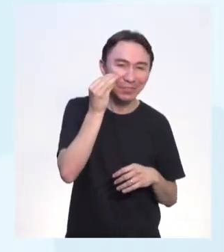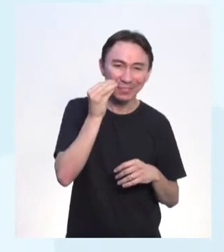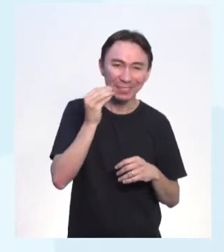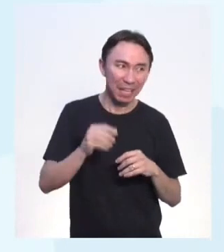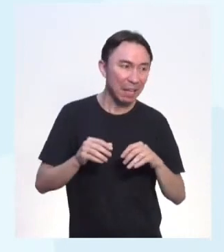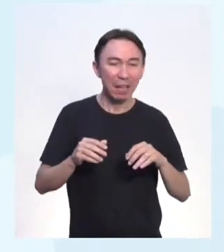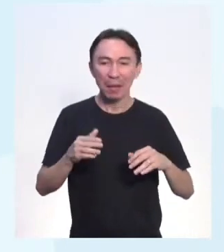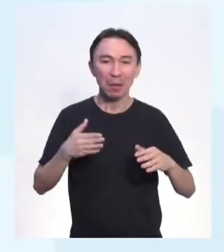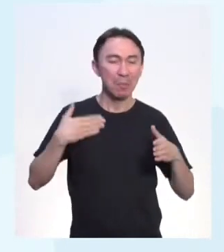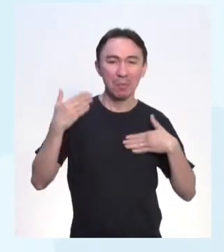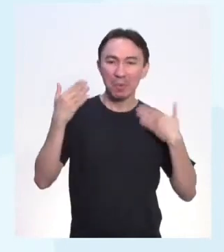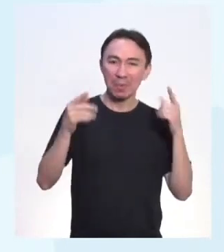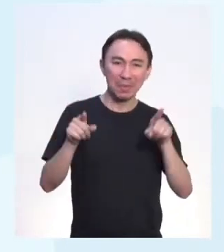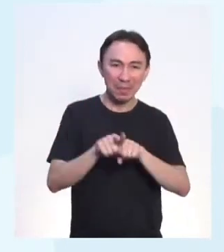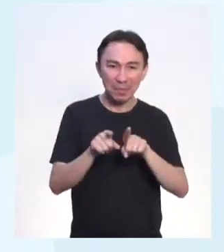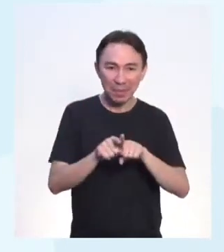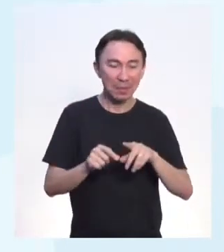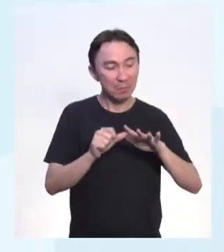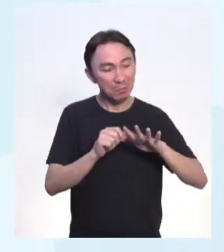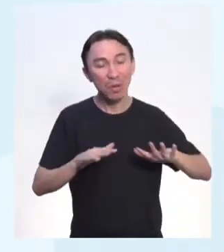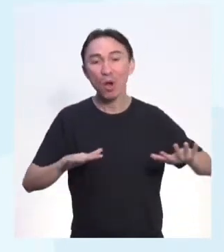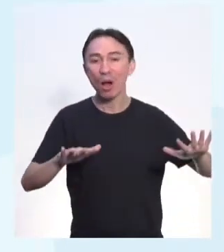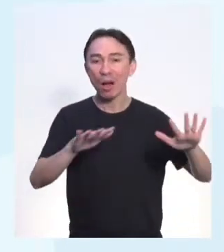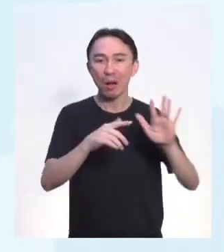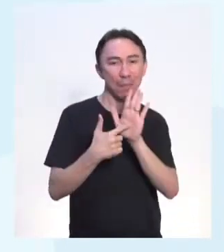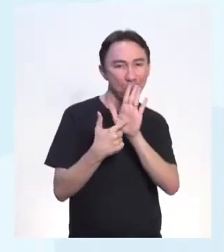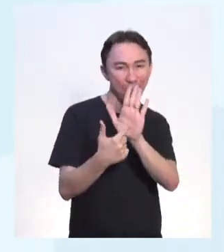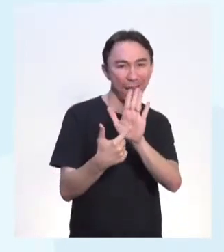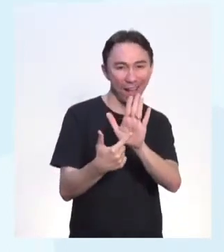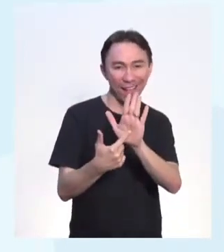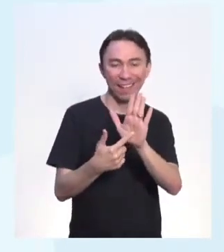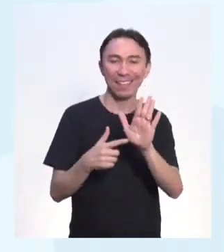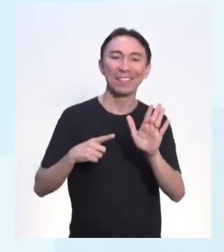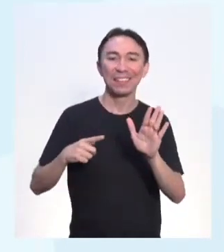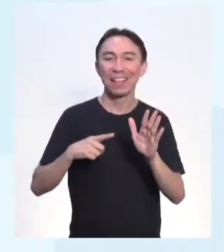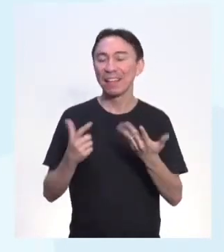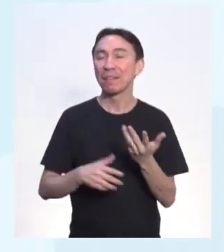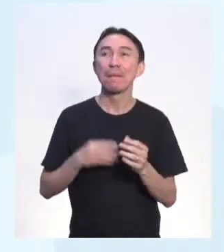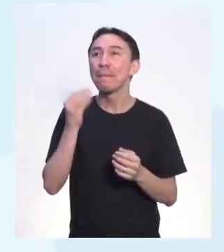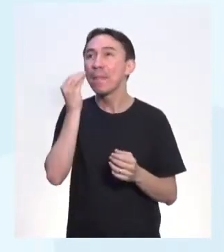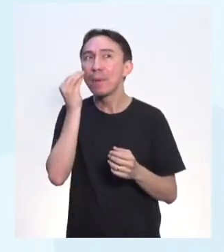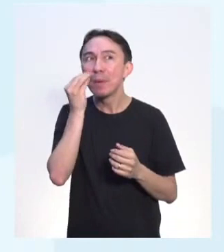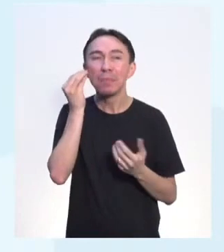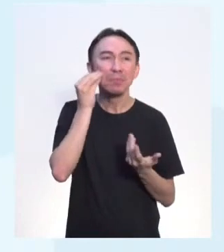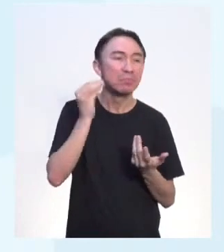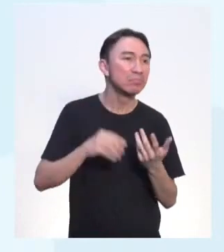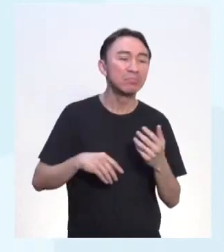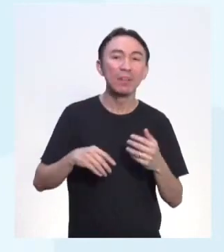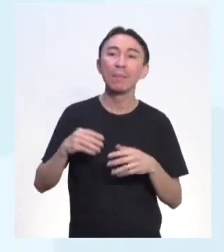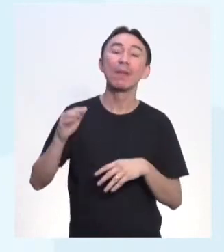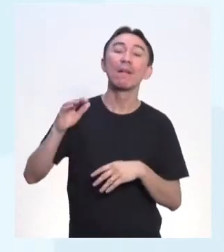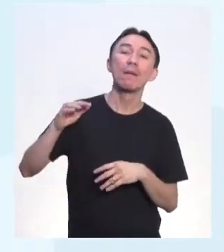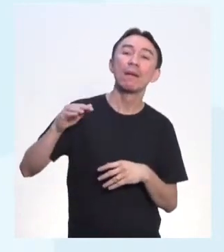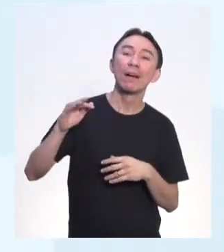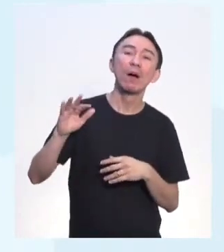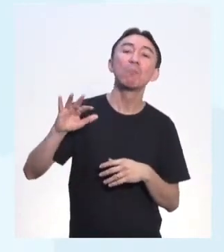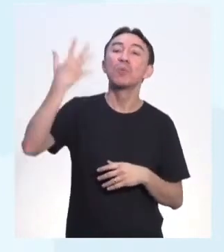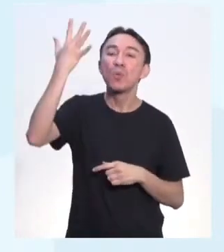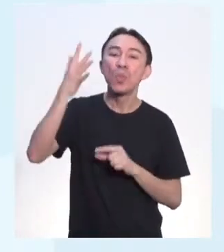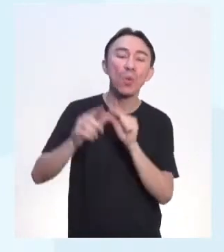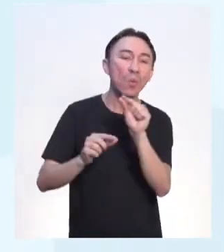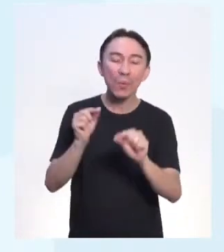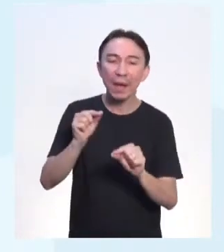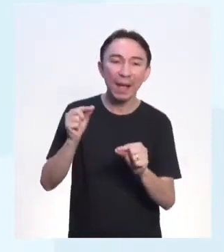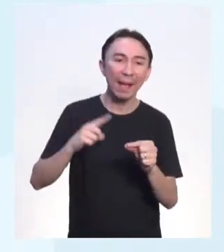disso? Quantidade de termos do espaço amostral. Então, a gente tinha lá experimento aleatório, era o que ia acontecer lá no momento. Ia lançar